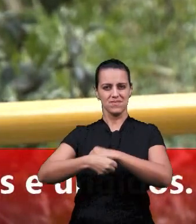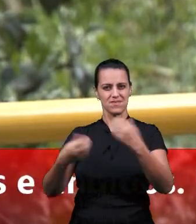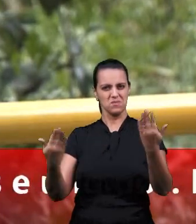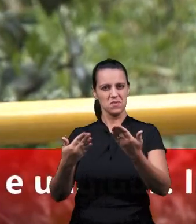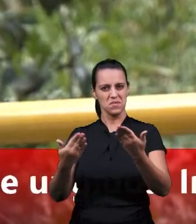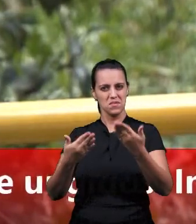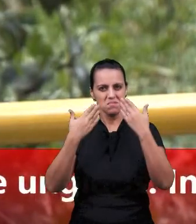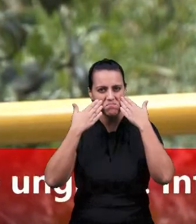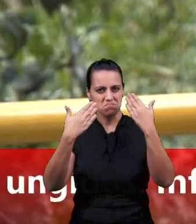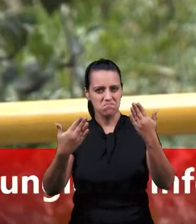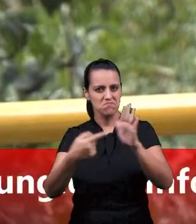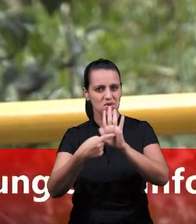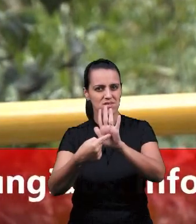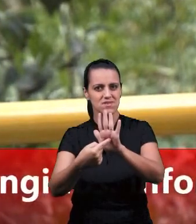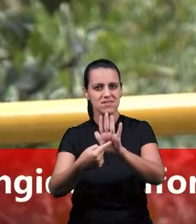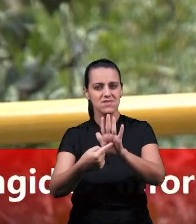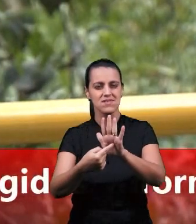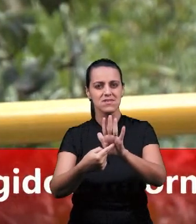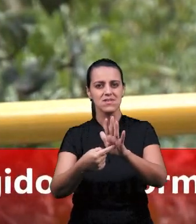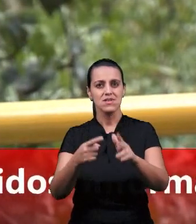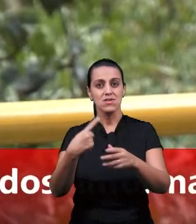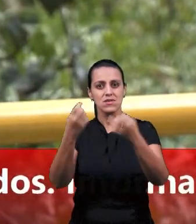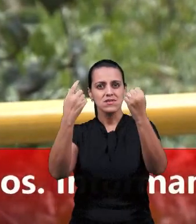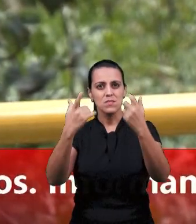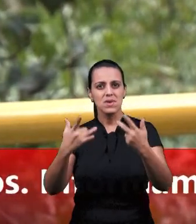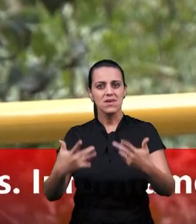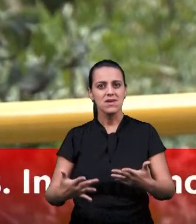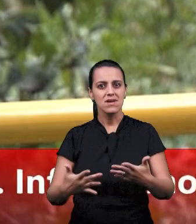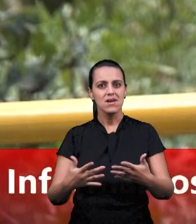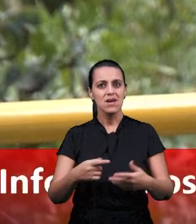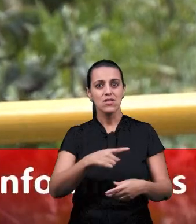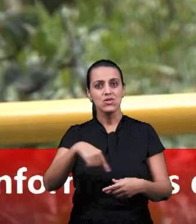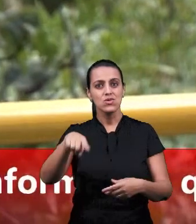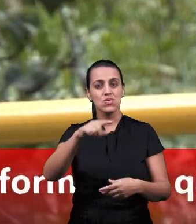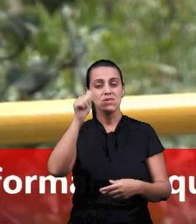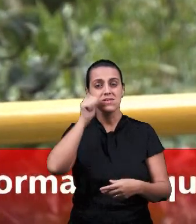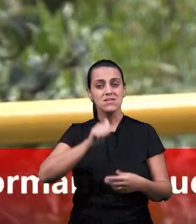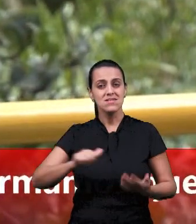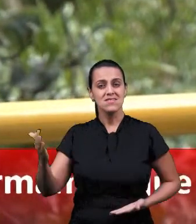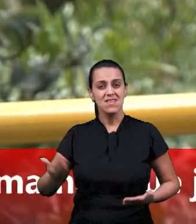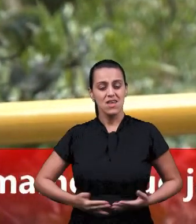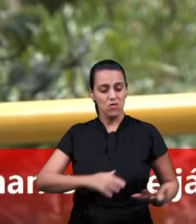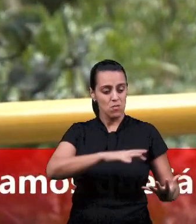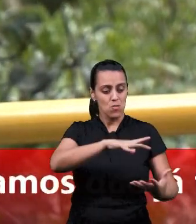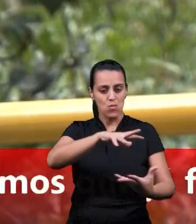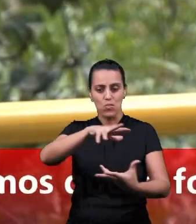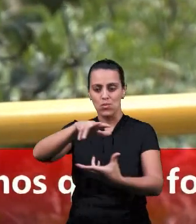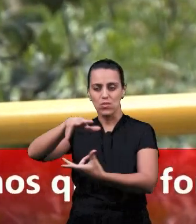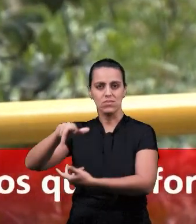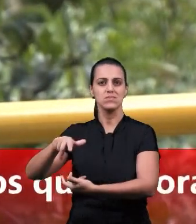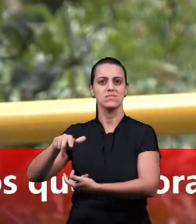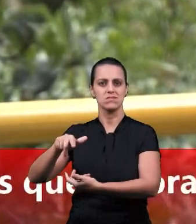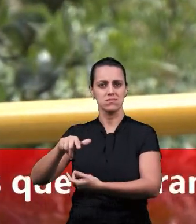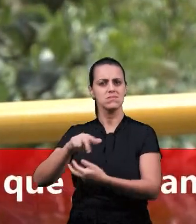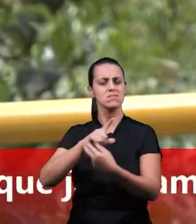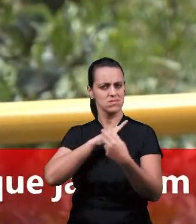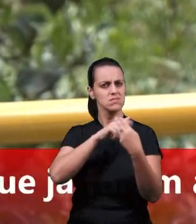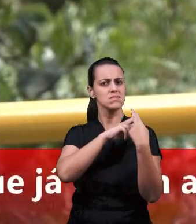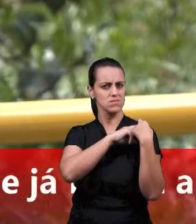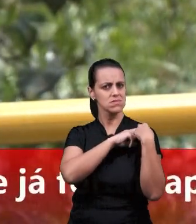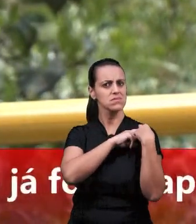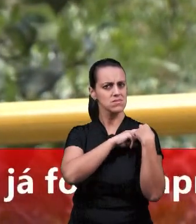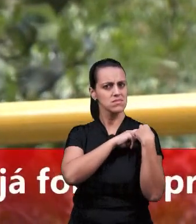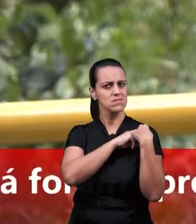um esclarecimento, não só para as irmãs aqui do Brasil, mas do mundo inteiro. Nós temos uma responsabilidade. A nossa responsabilidade não é